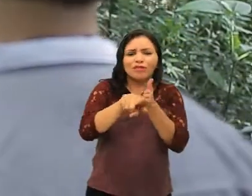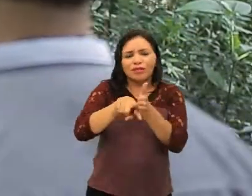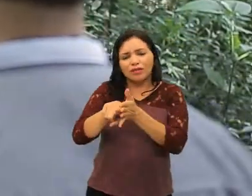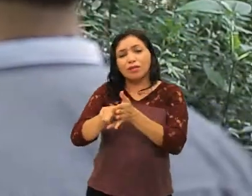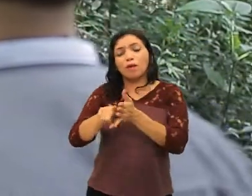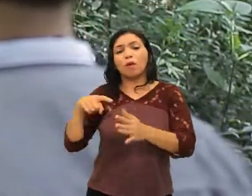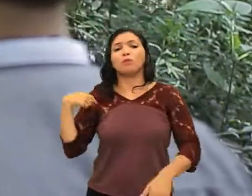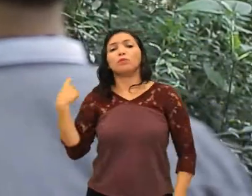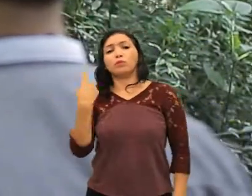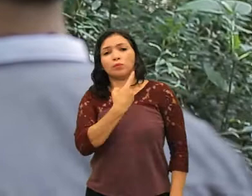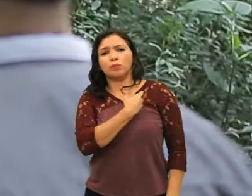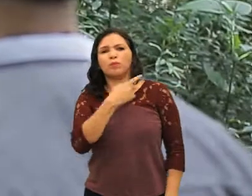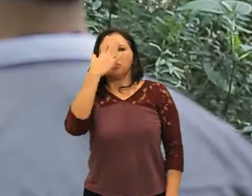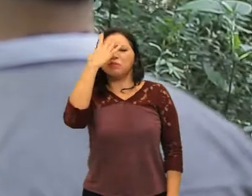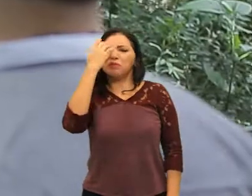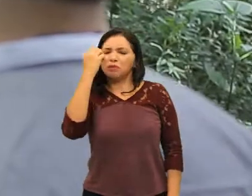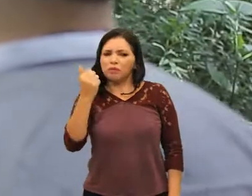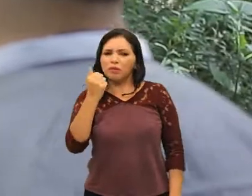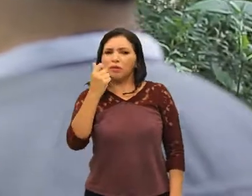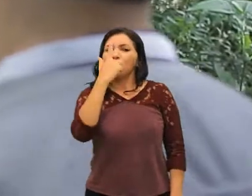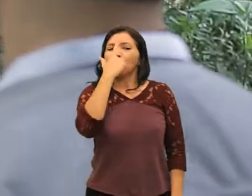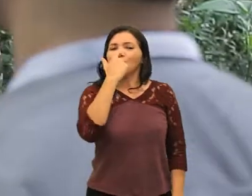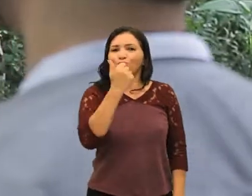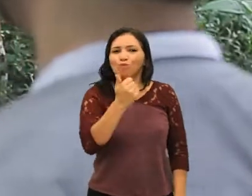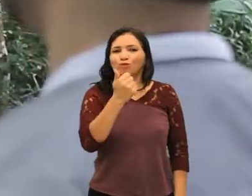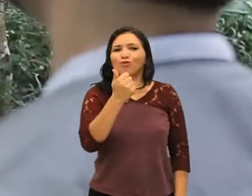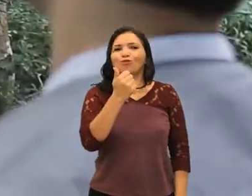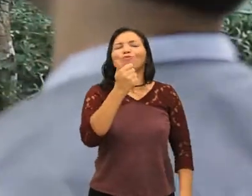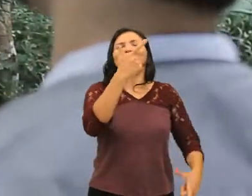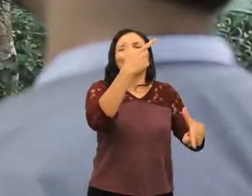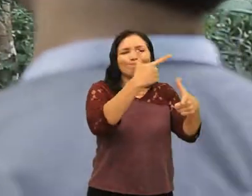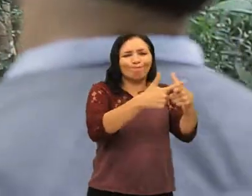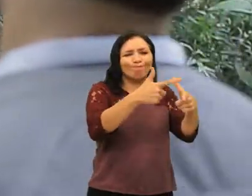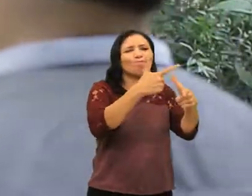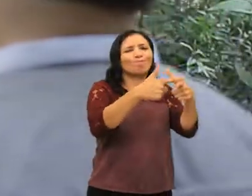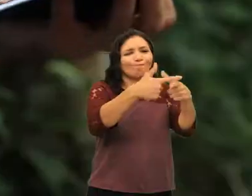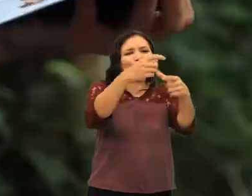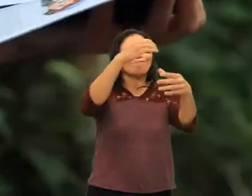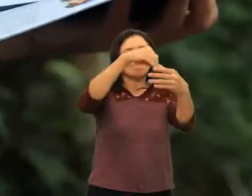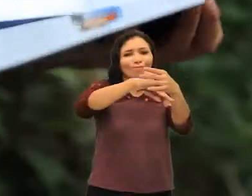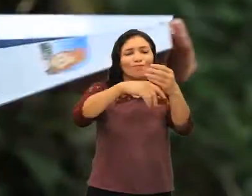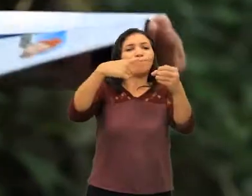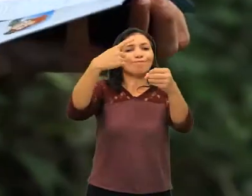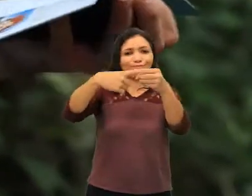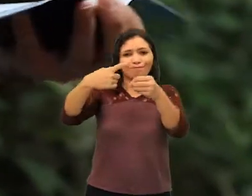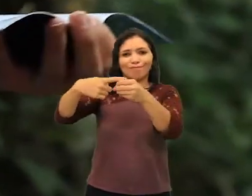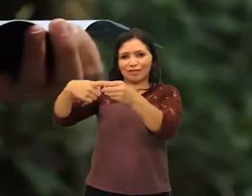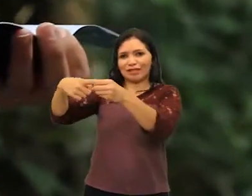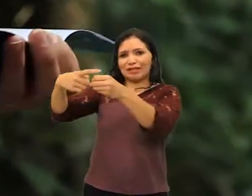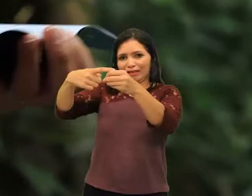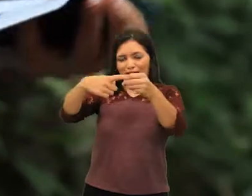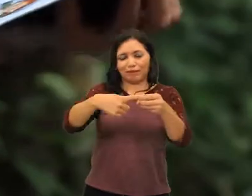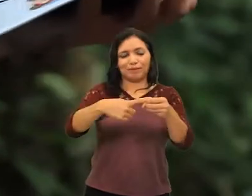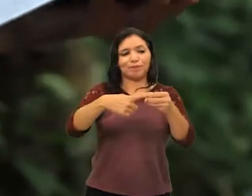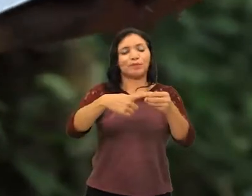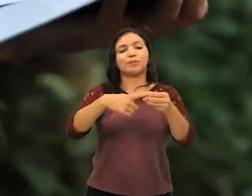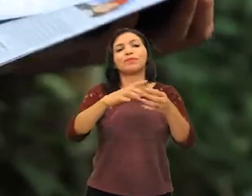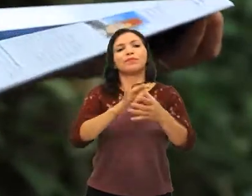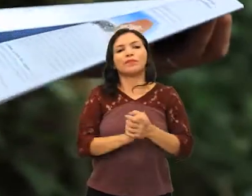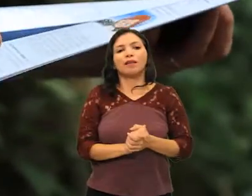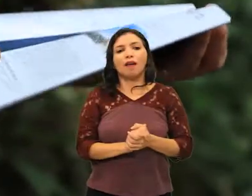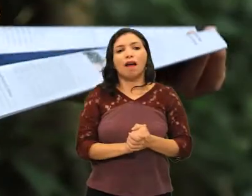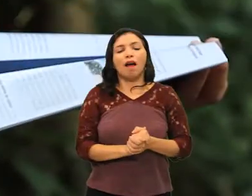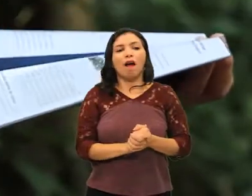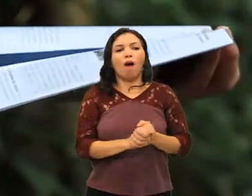o lixo, é um grande problema, né, nas nossas cidades, né, sejam elas grandes ou pequenas. Os